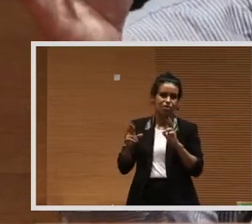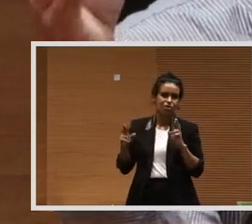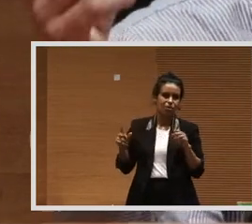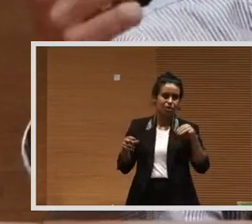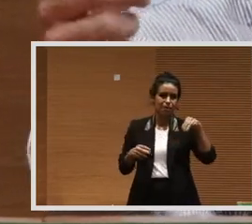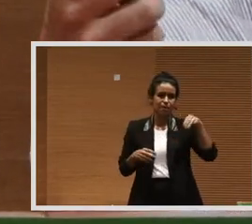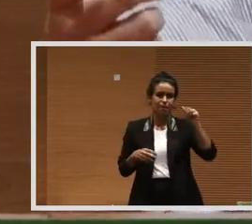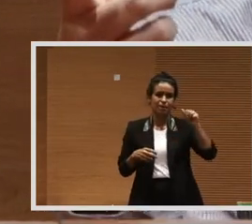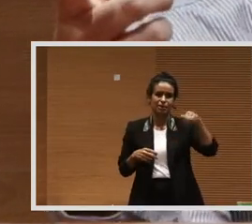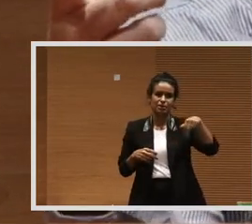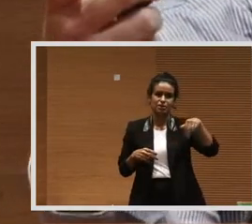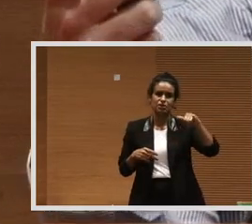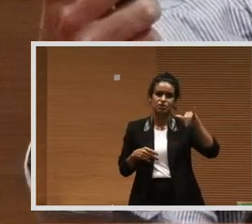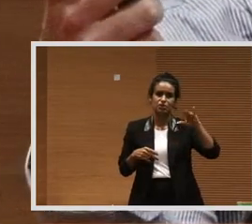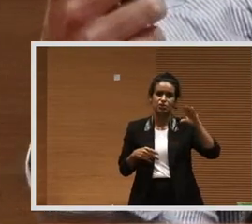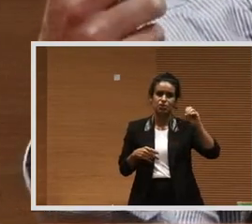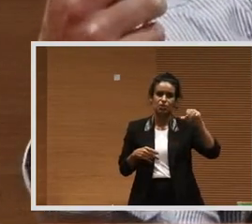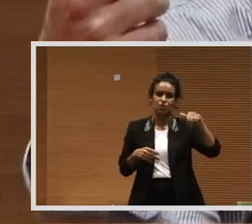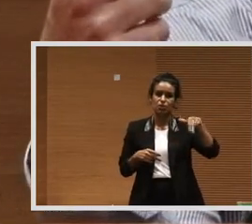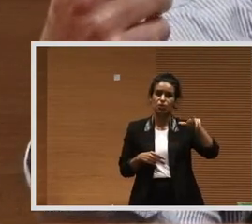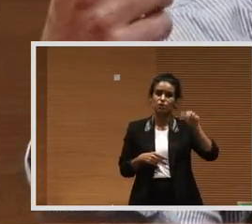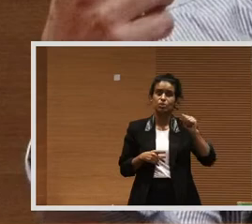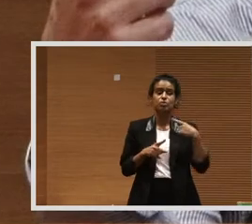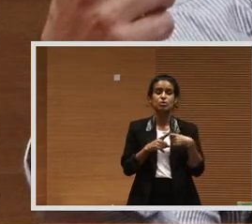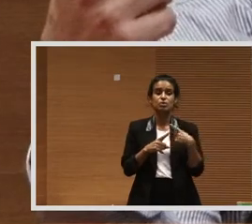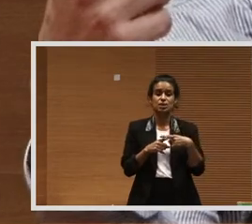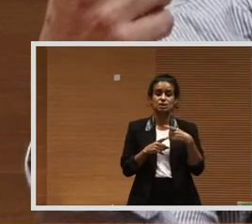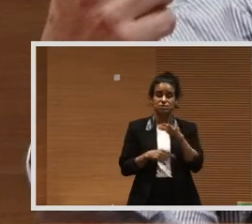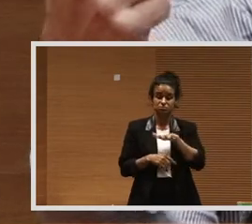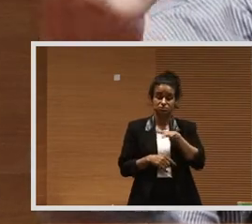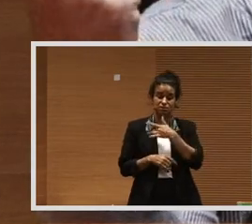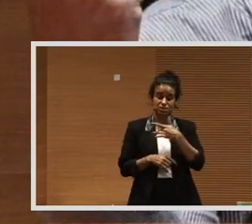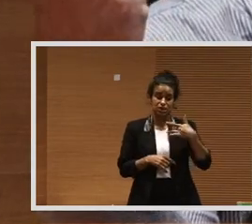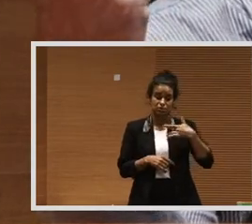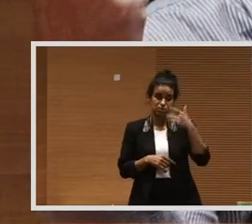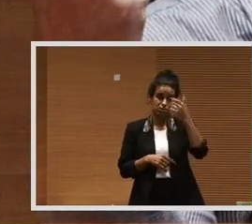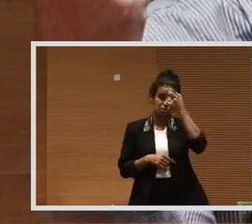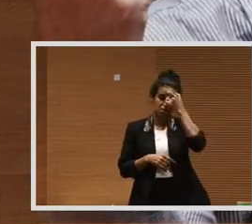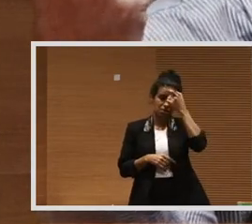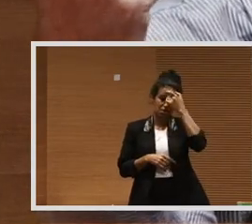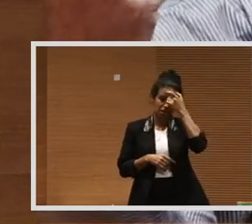nisso. Quando, na saúde mental, a gente opera pela lógica problema-resposta,